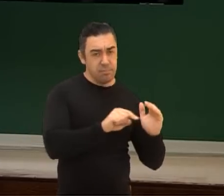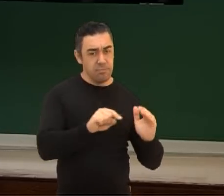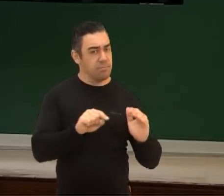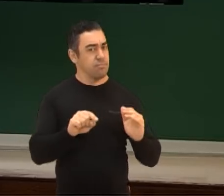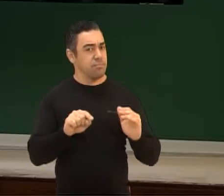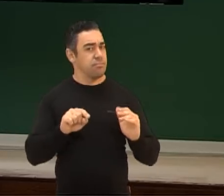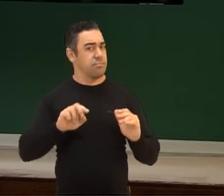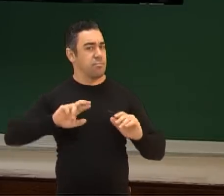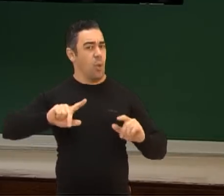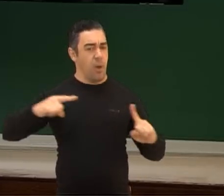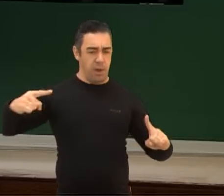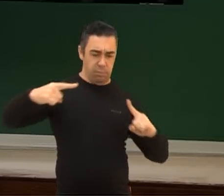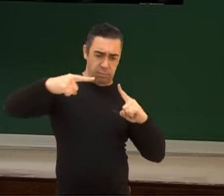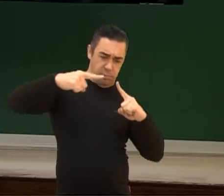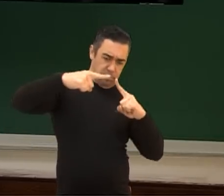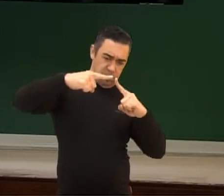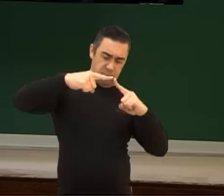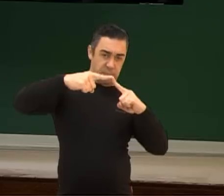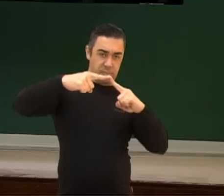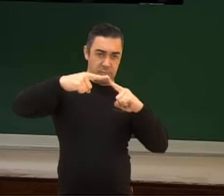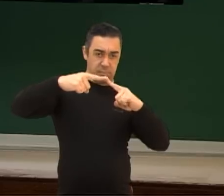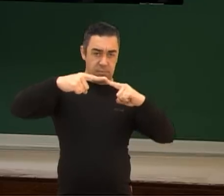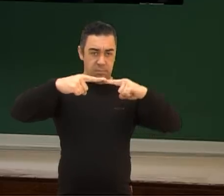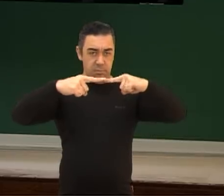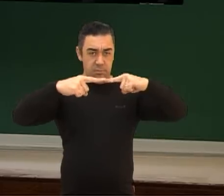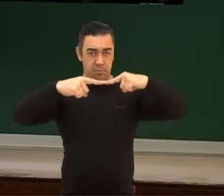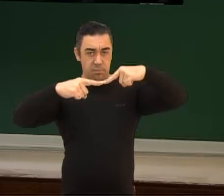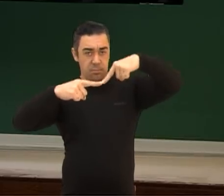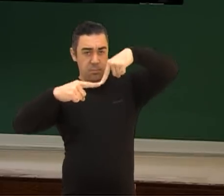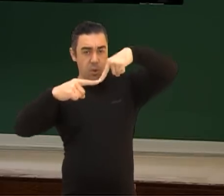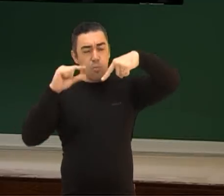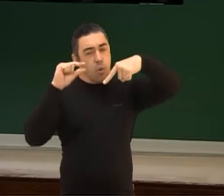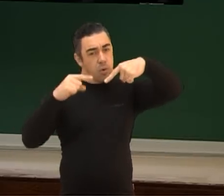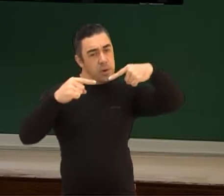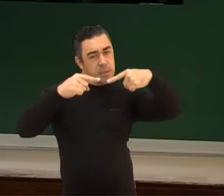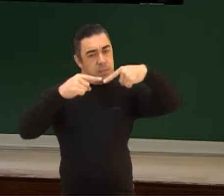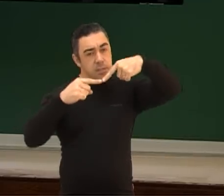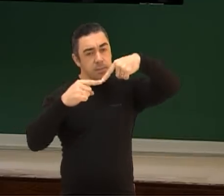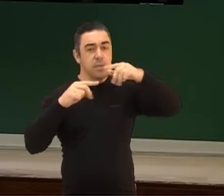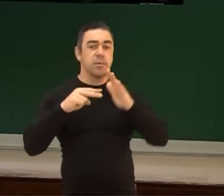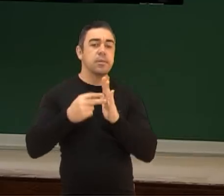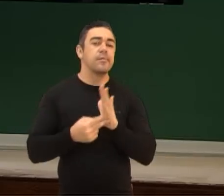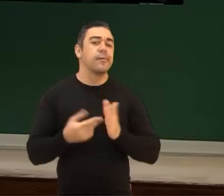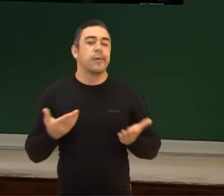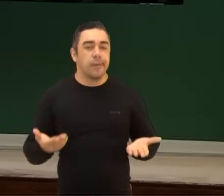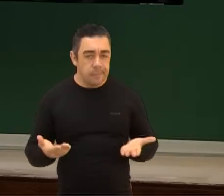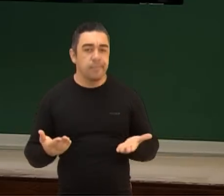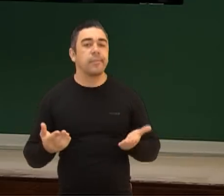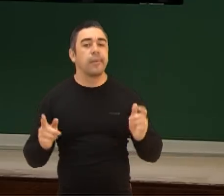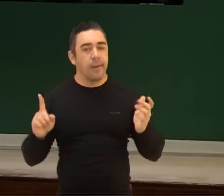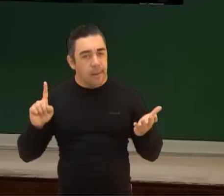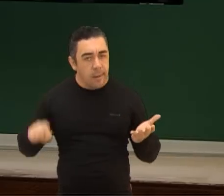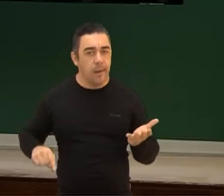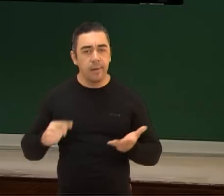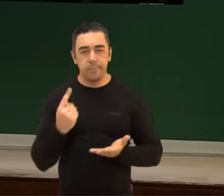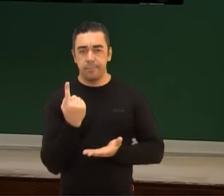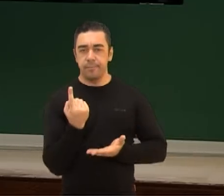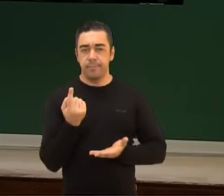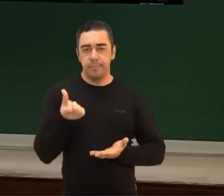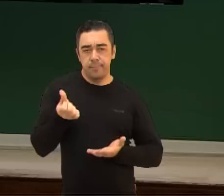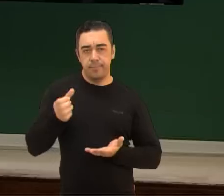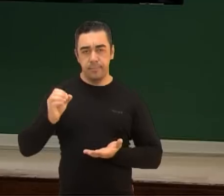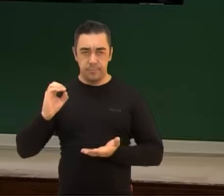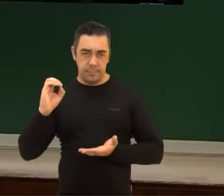né? Então, nós temos meia volta aqui, ele está acima da meia volta. Ou seja, ele só pode ser o nosso ângulo